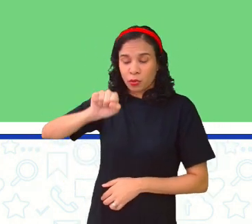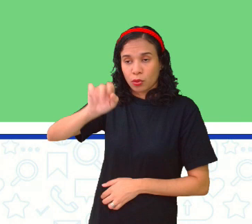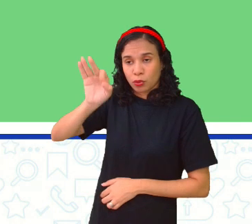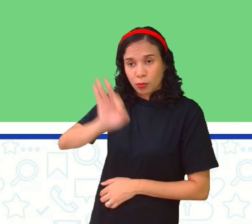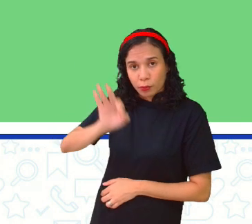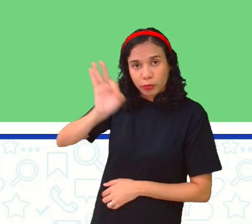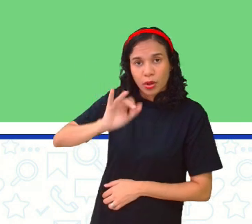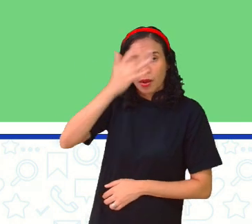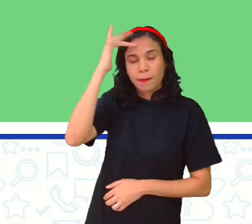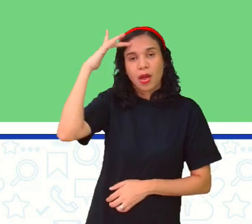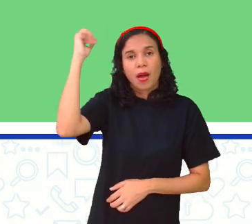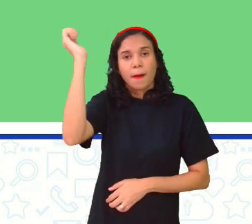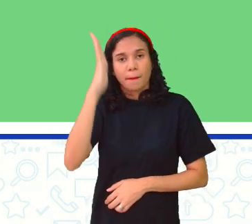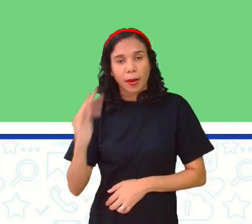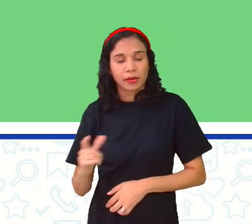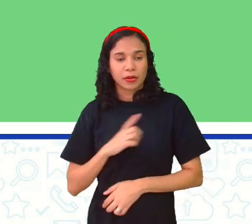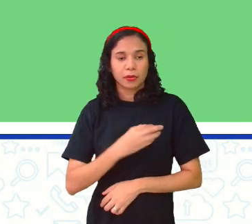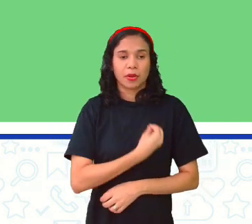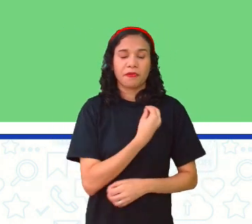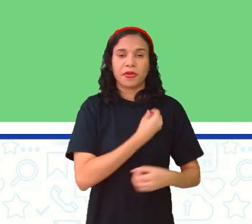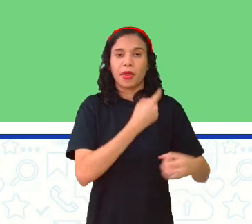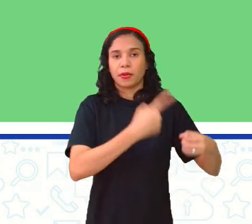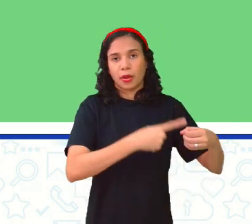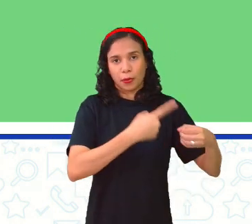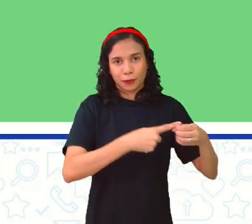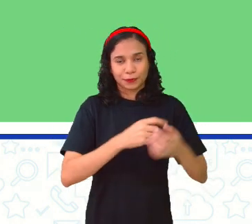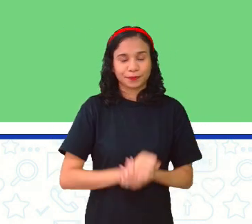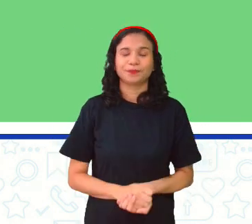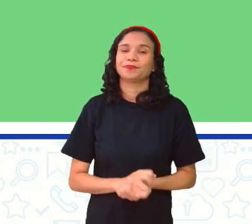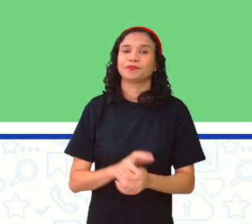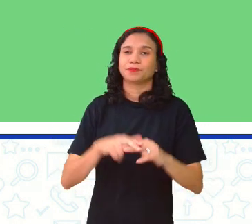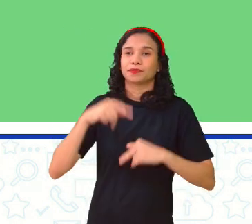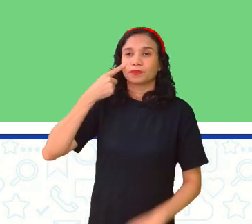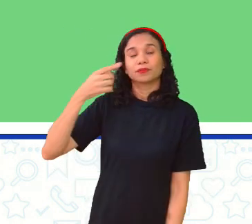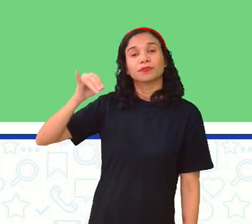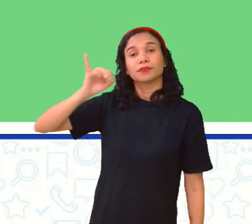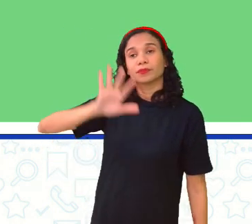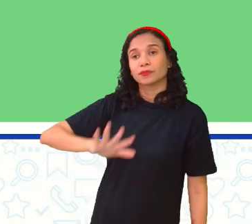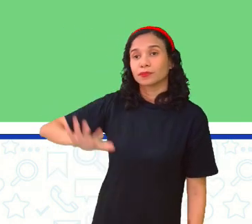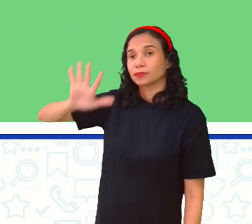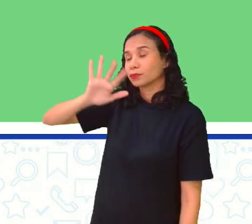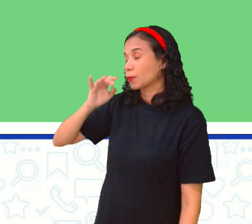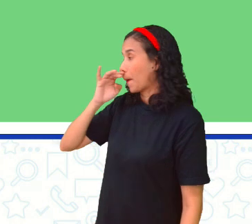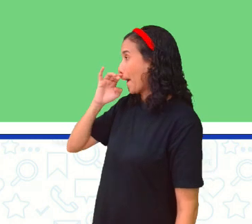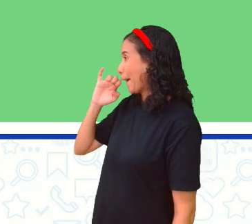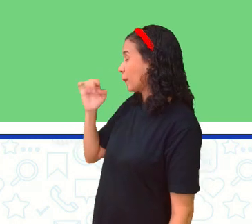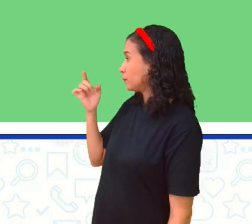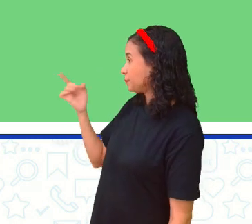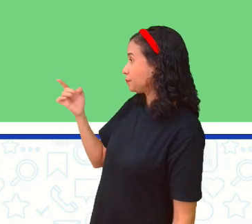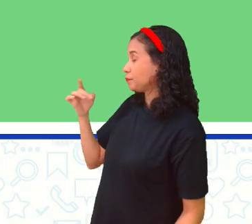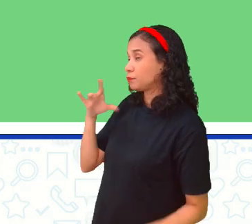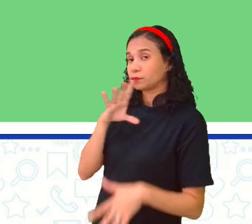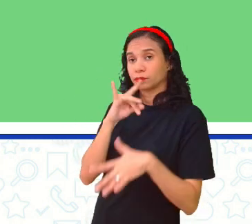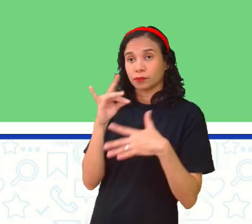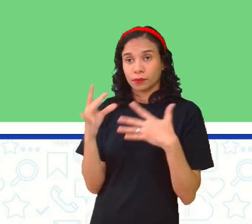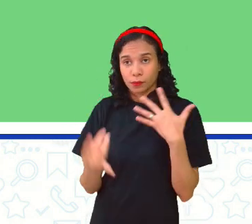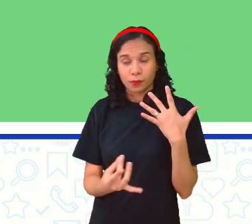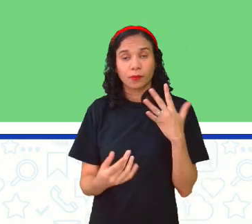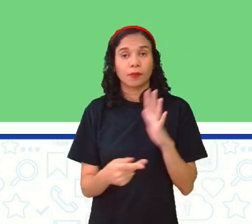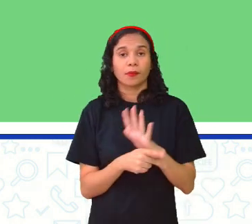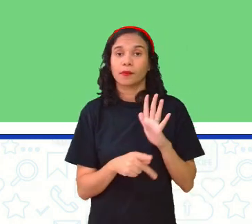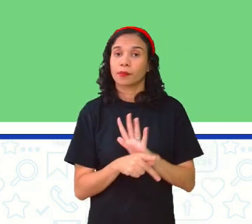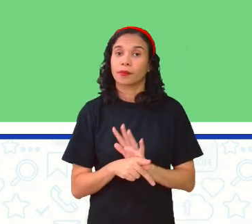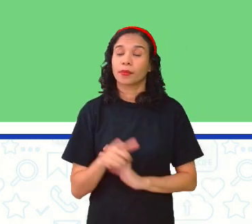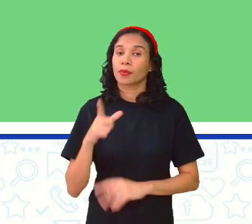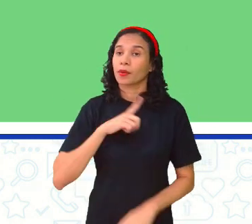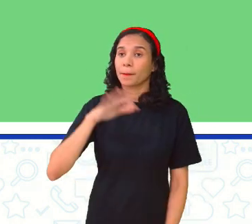15,28% dos brasileiros vivem em áreas rurais. Nessa imagem aí, vocês estão vendo, está bem detalhado um mapa, não é? E